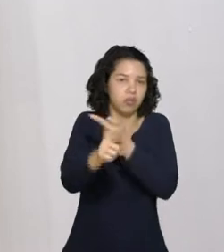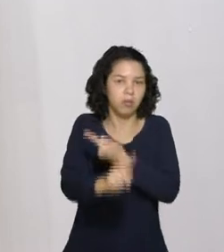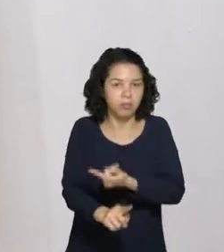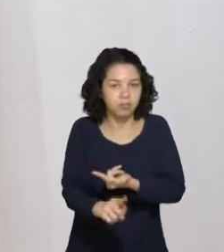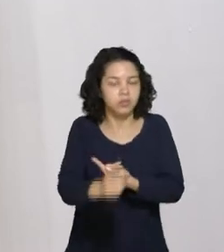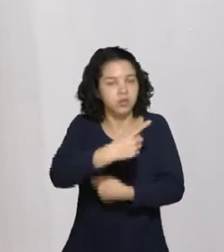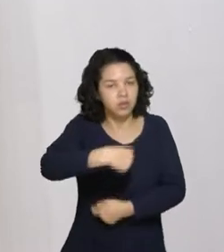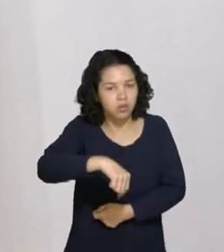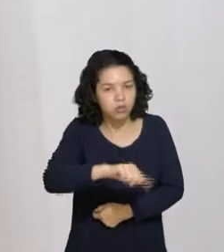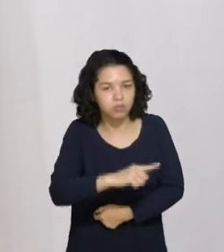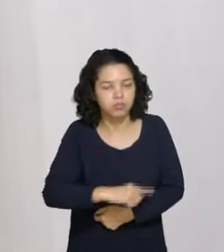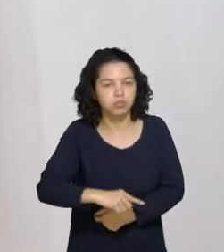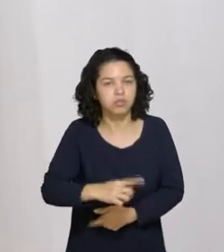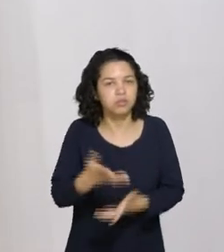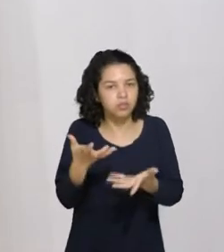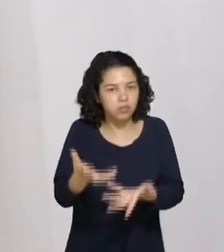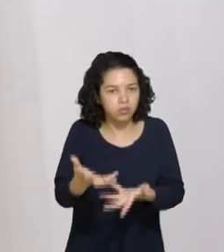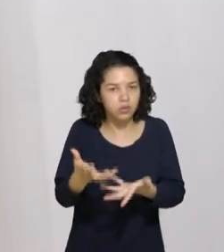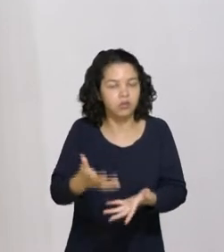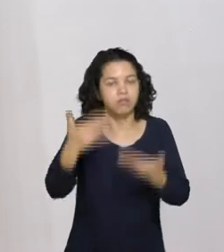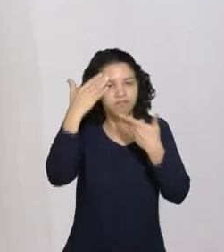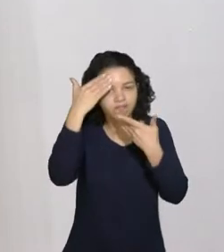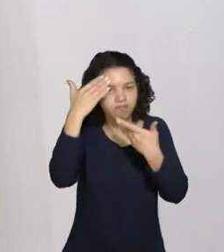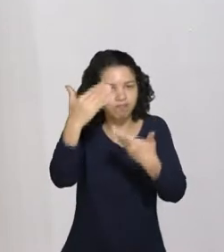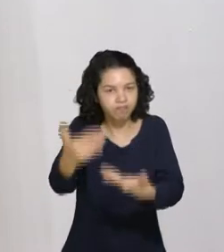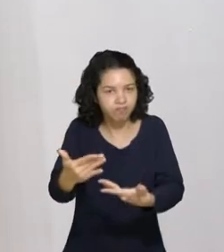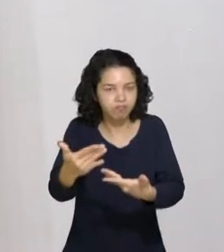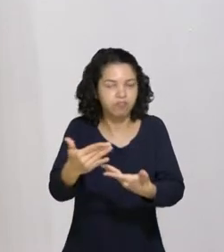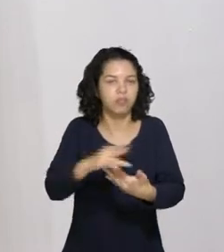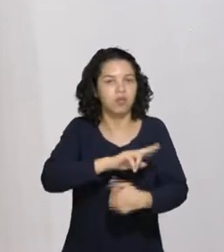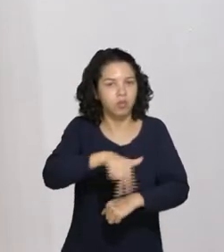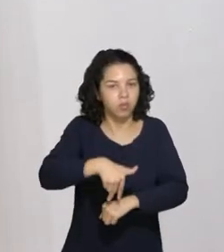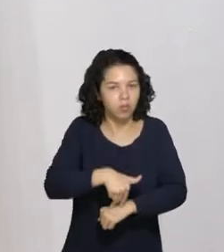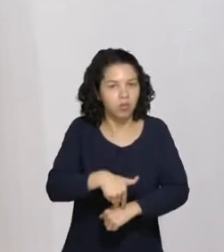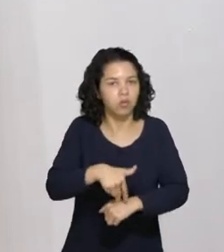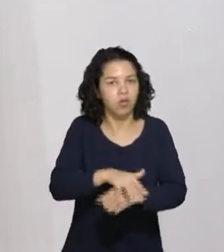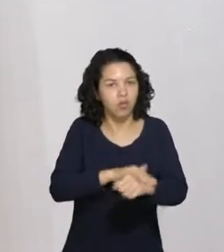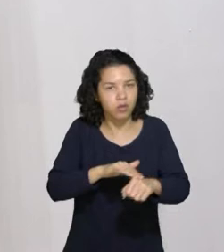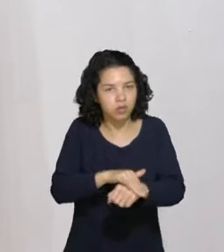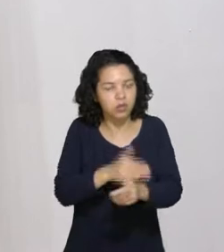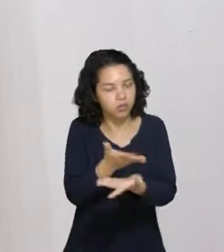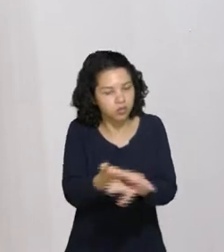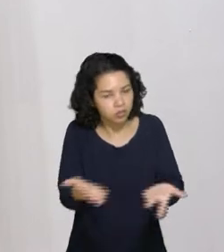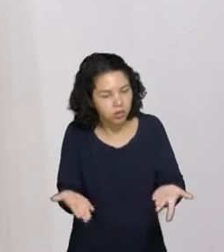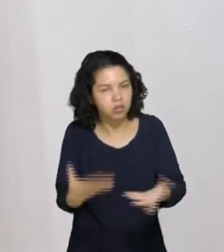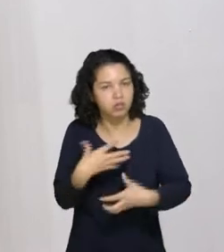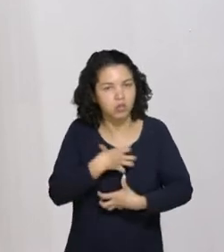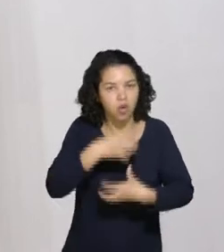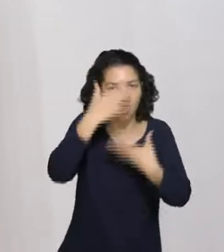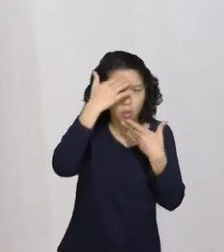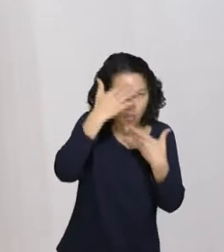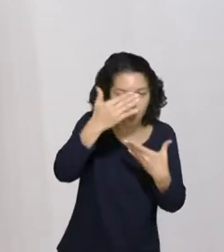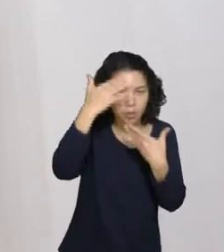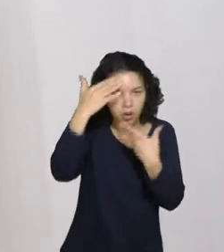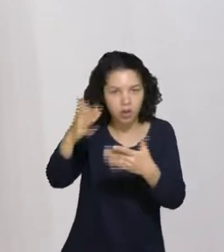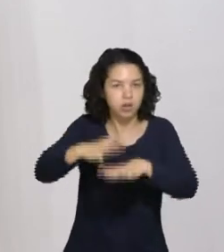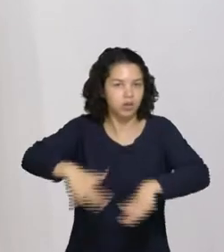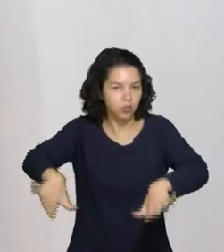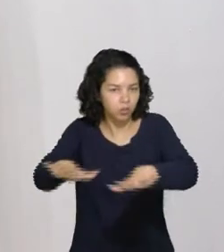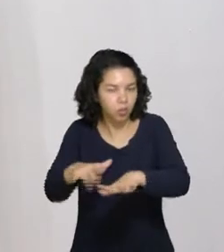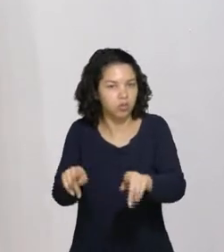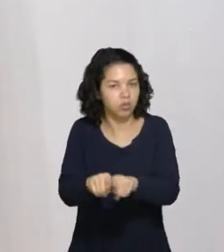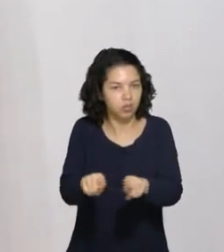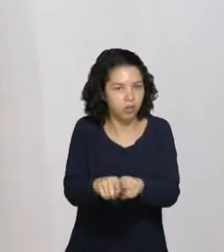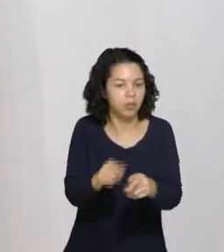eu estou viajando, não volte mais à tribuna para conversar com os companheiros, dizer muito obrigado a todos,